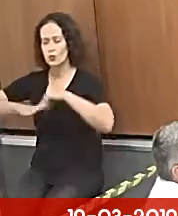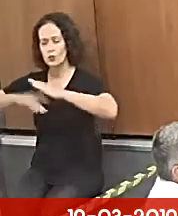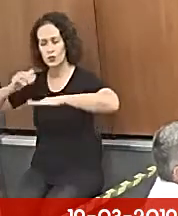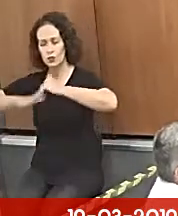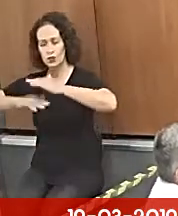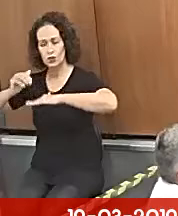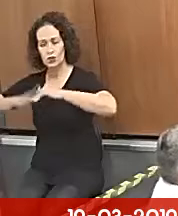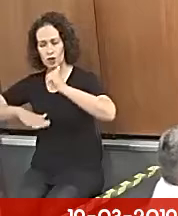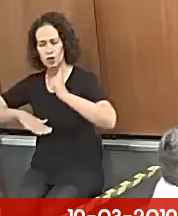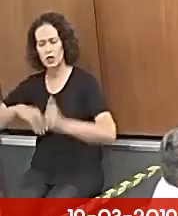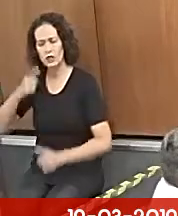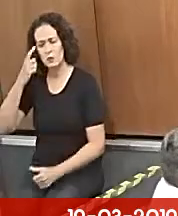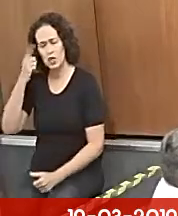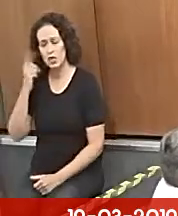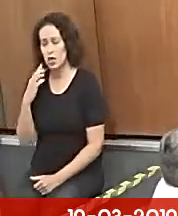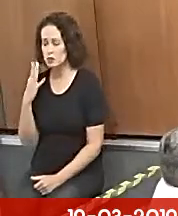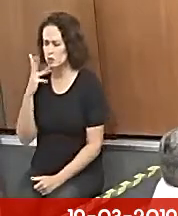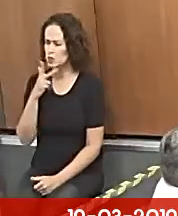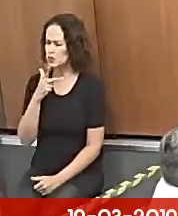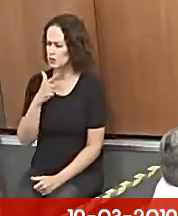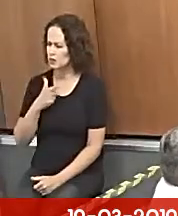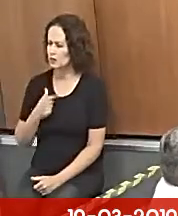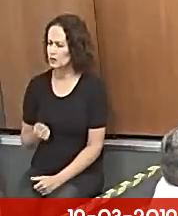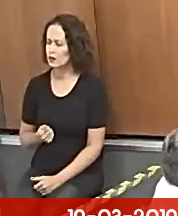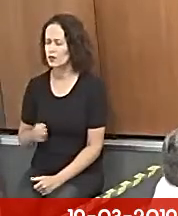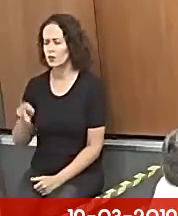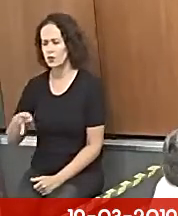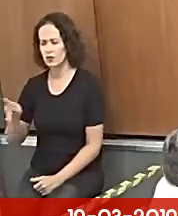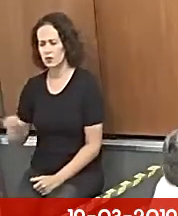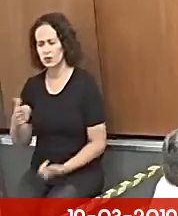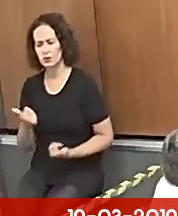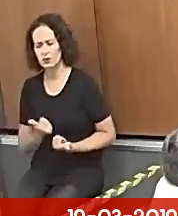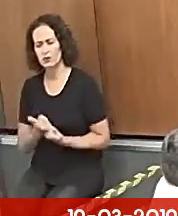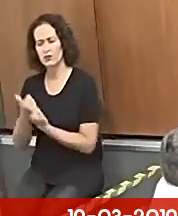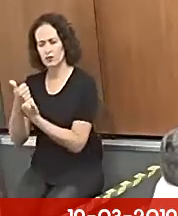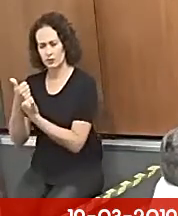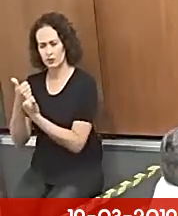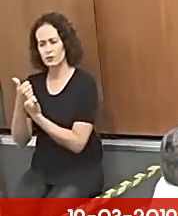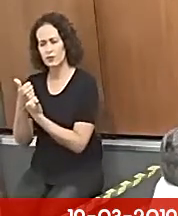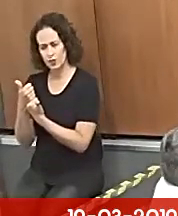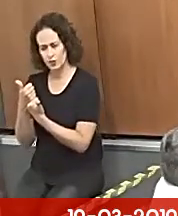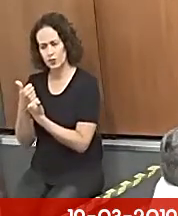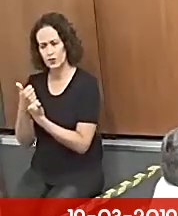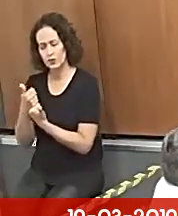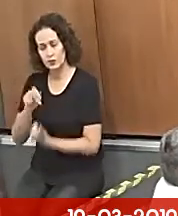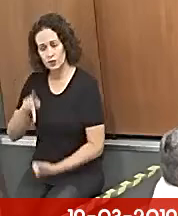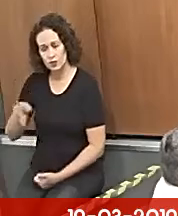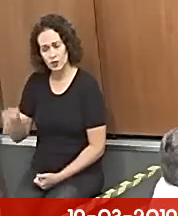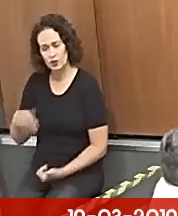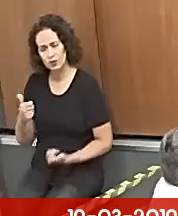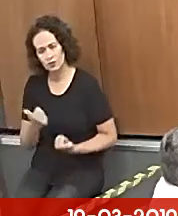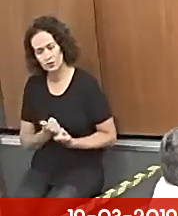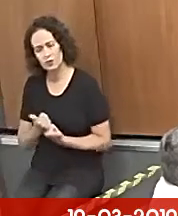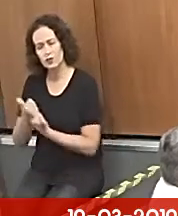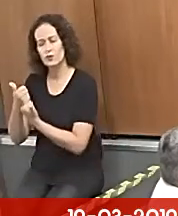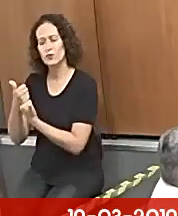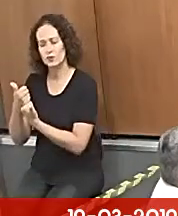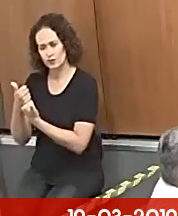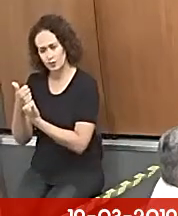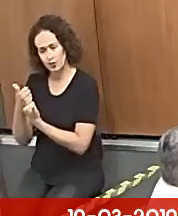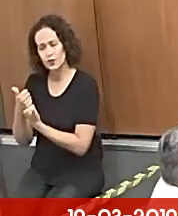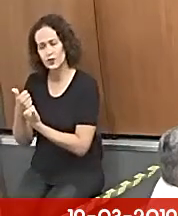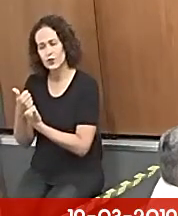eles acham bonito é ser um professor de apoio né ser um professor de apoio e tauá